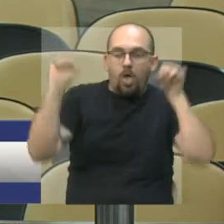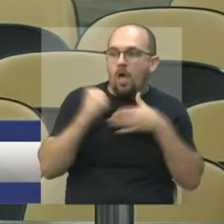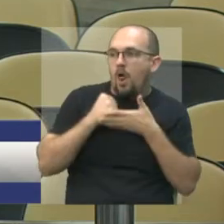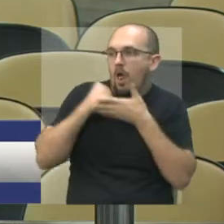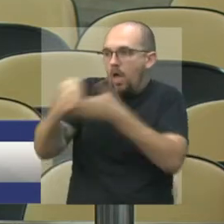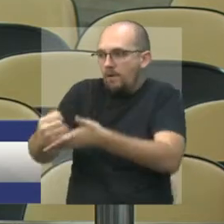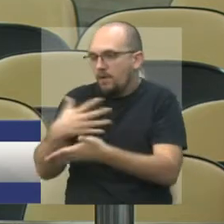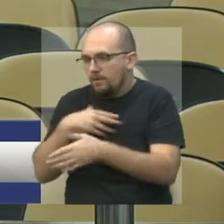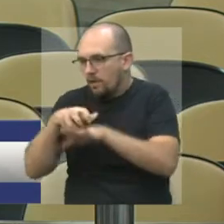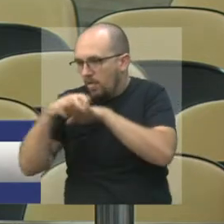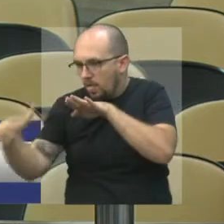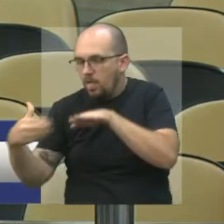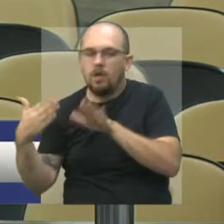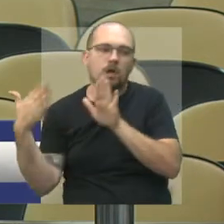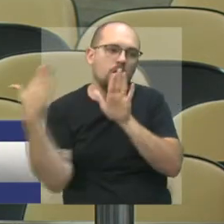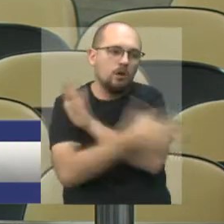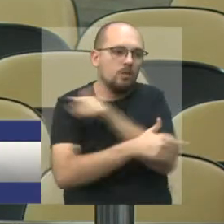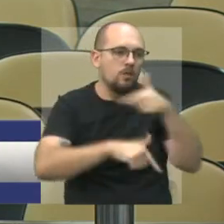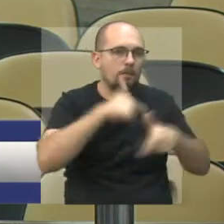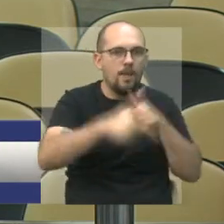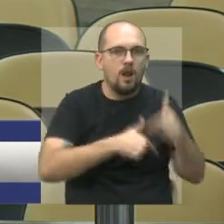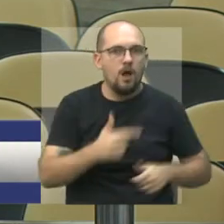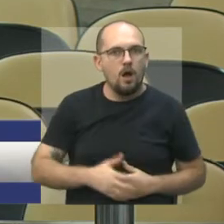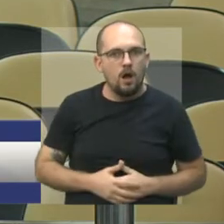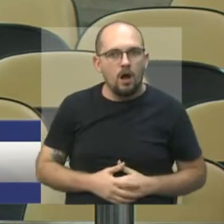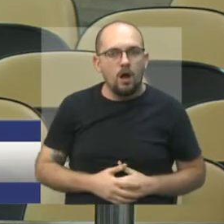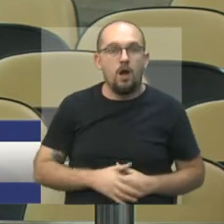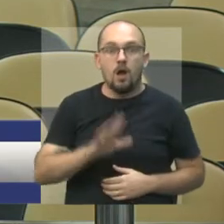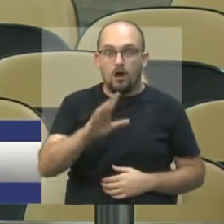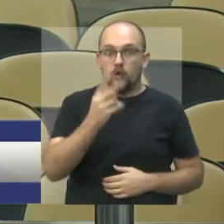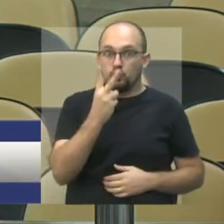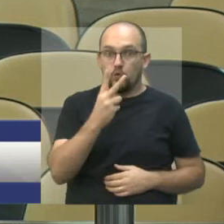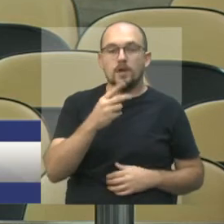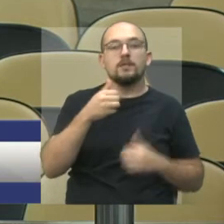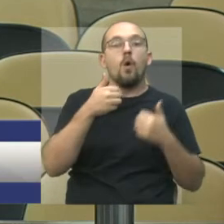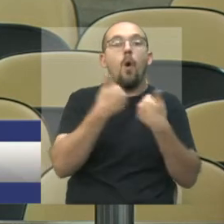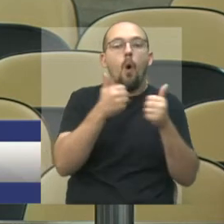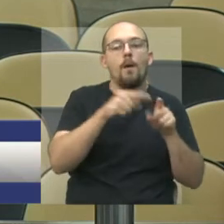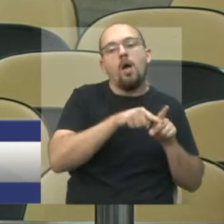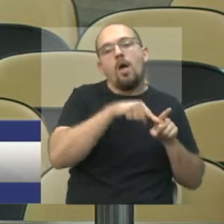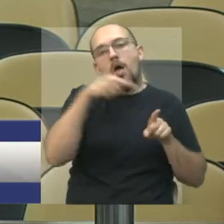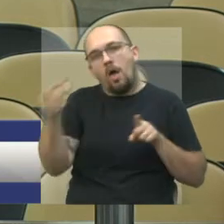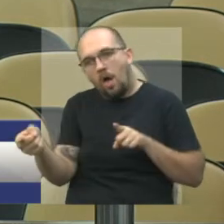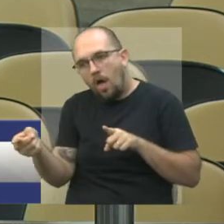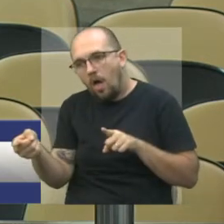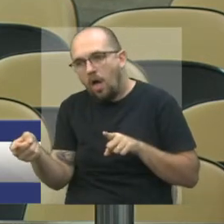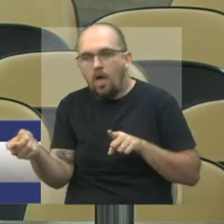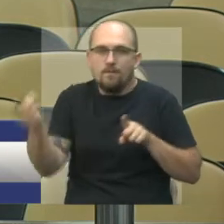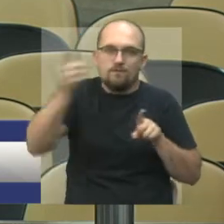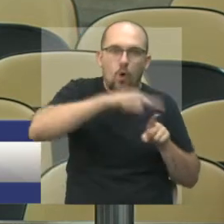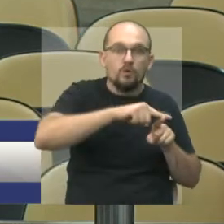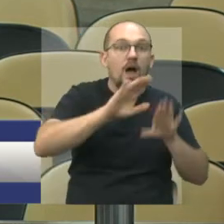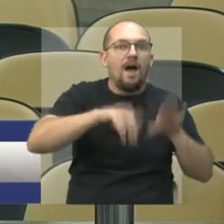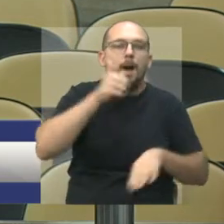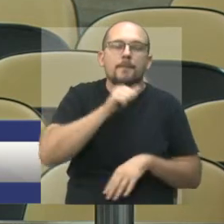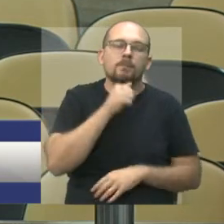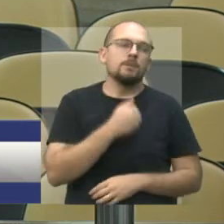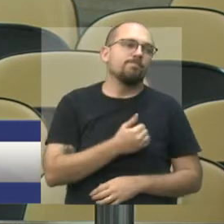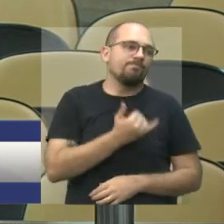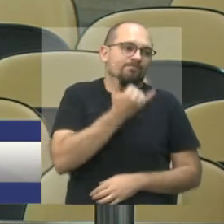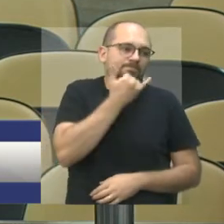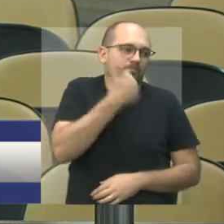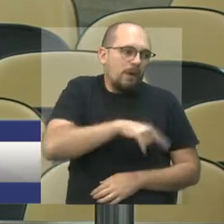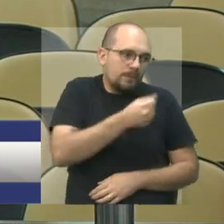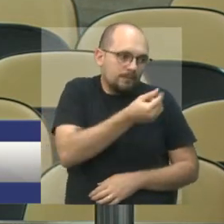trabalhar. E é 2 passos só que dá para levar e para voltar para casa. Às vezes não dá para a mãe tem que pegar mais.